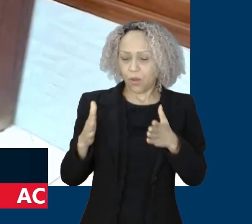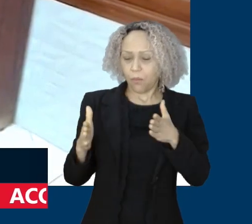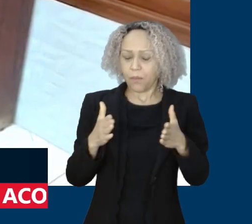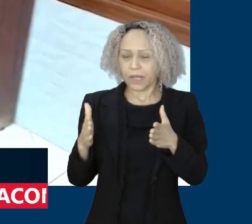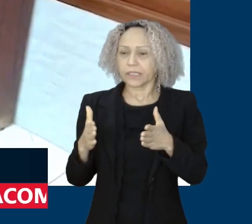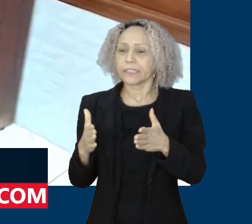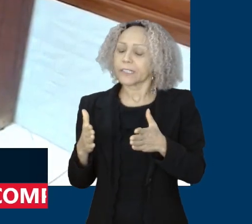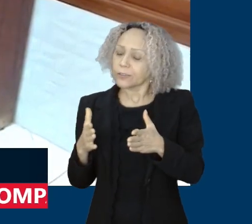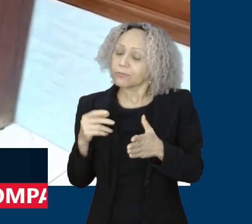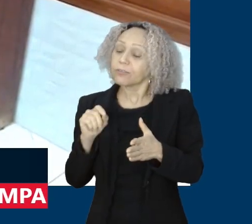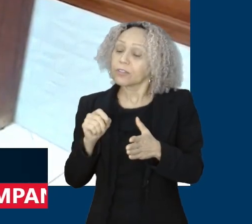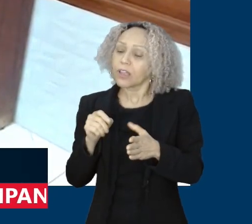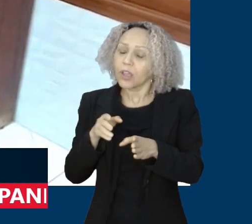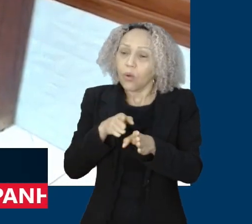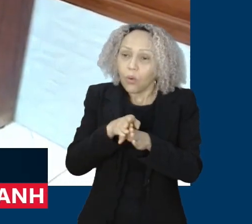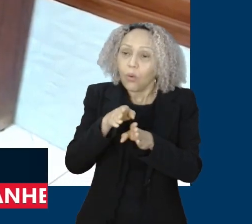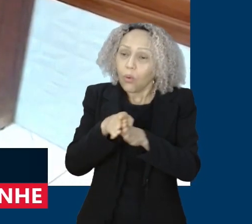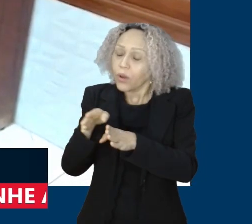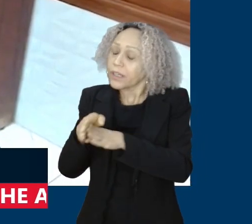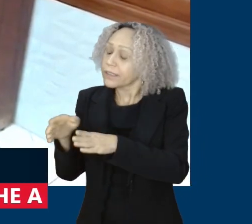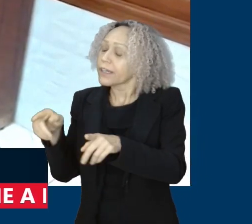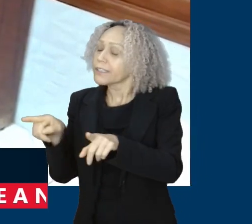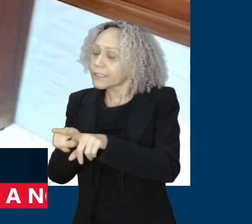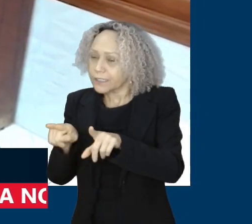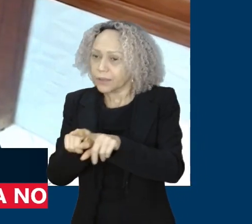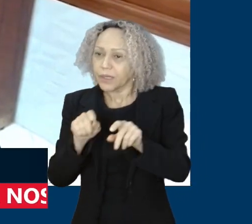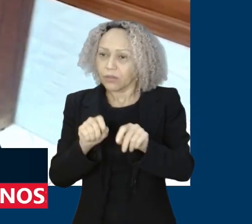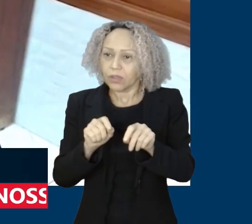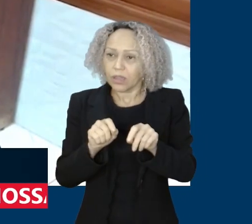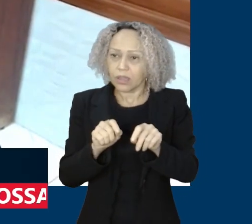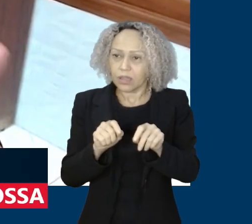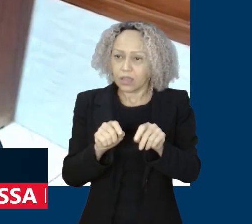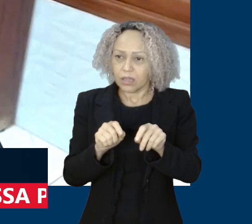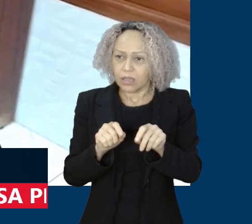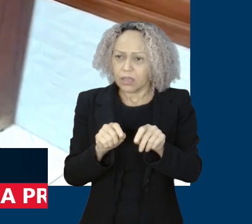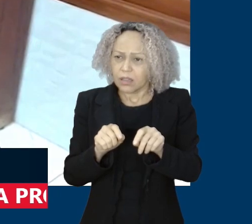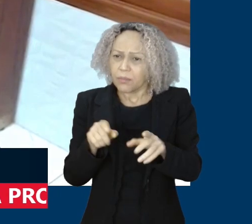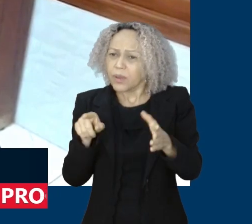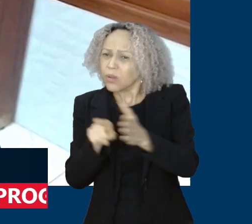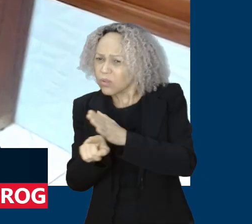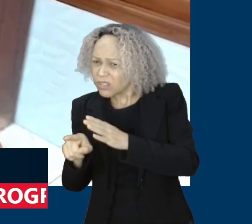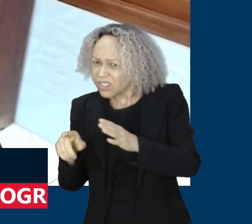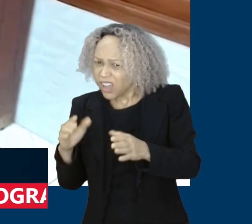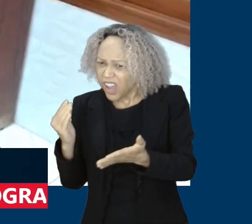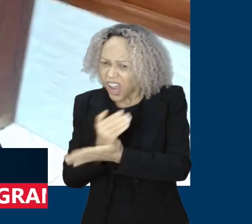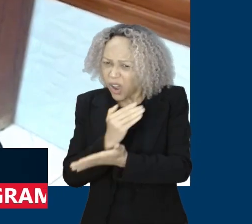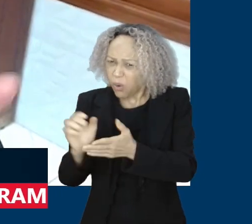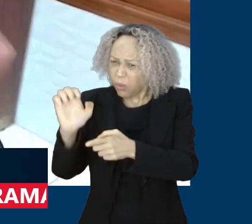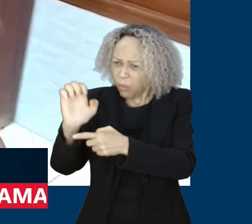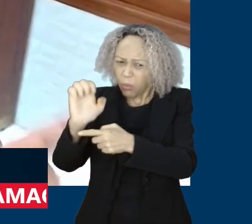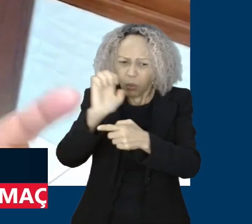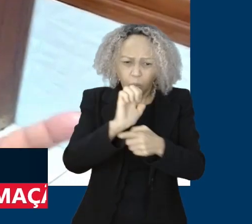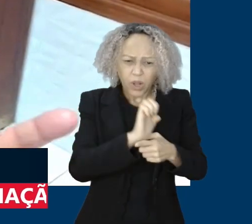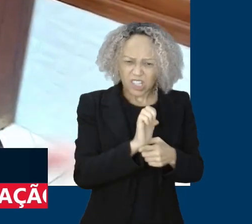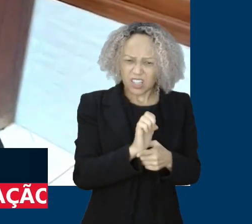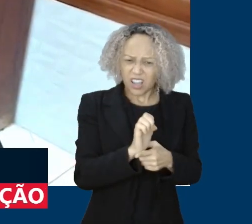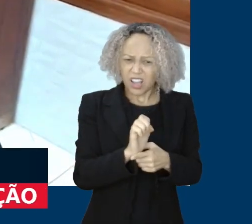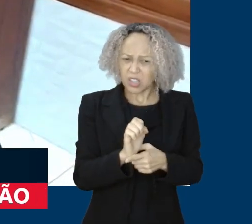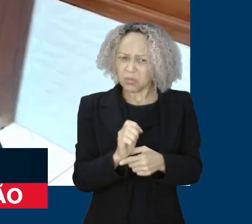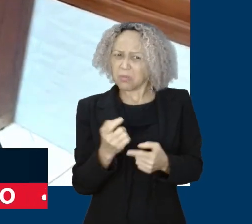uma visão republicana, que é do presidente Lula, que eu sempre digo, tem algum estado que pode se queixar, independente de quem seja o